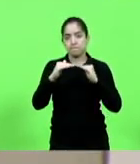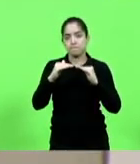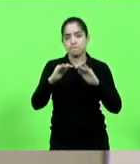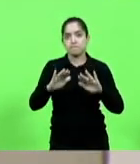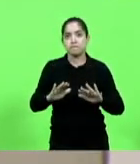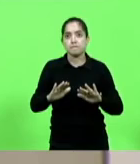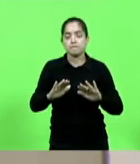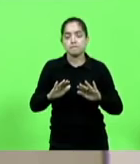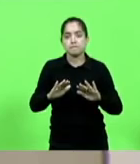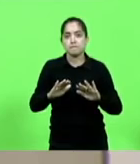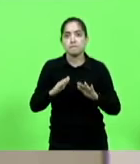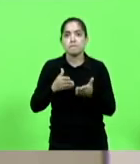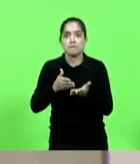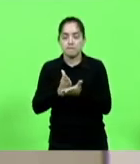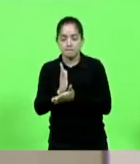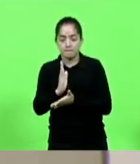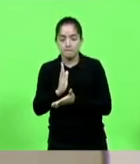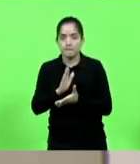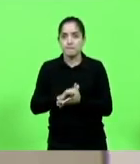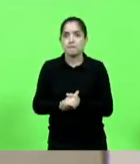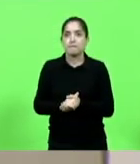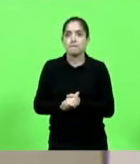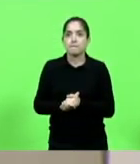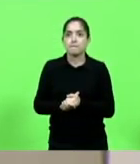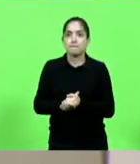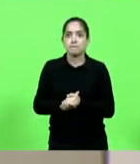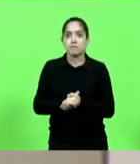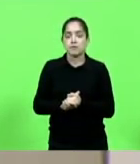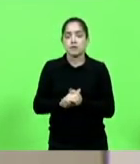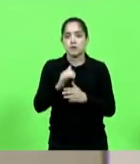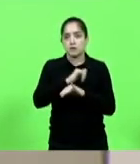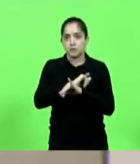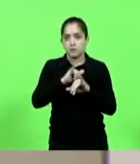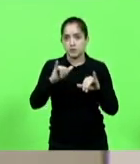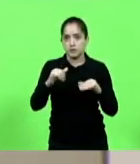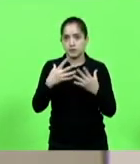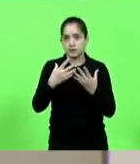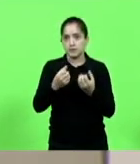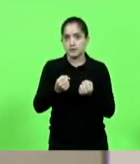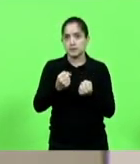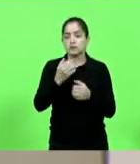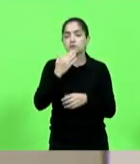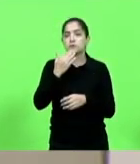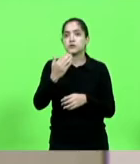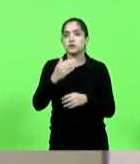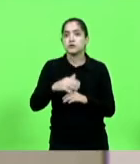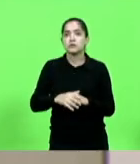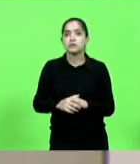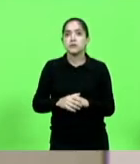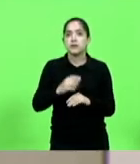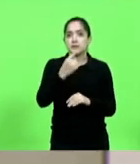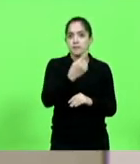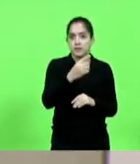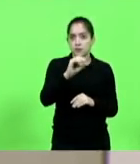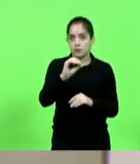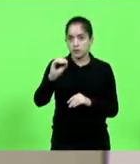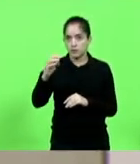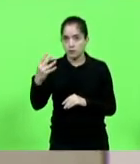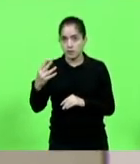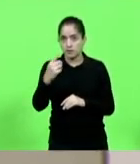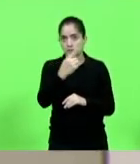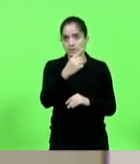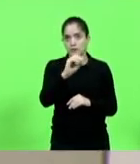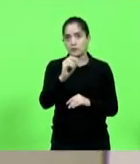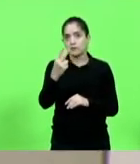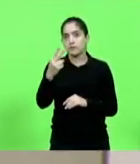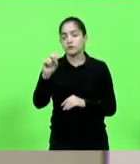se encontra, aprovado por unanimidade. Esta presidência comunica que defere os seguintes requerimentos, requerimento 1004 a 1028. Esta